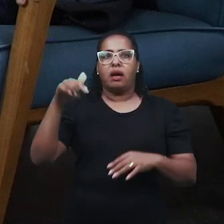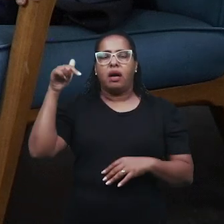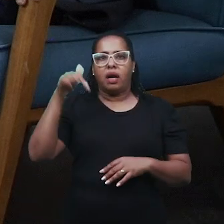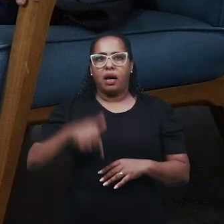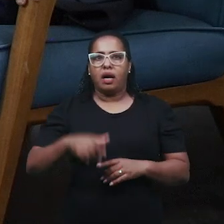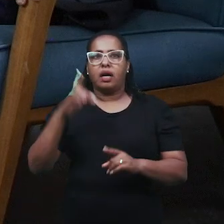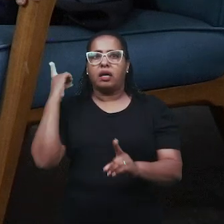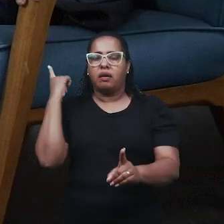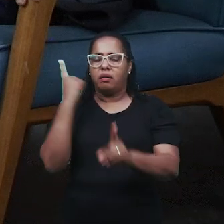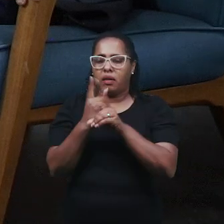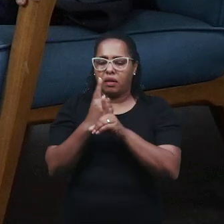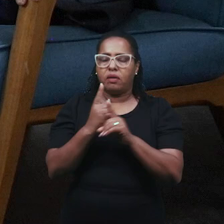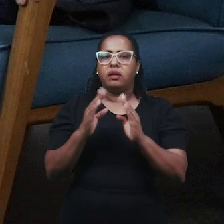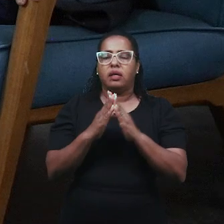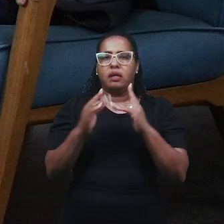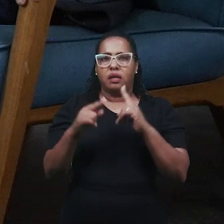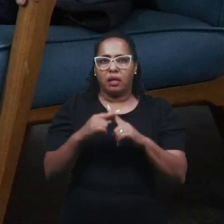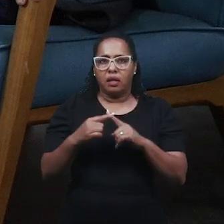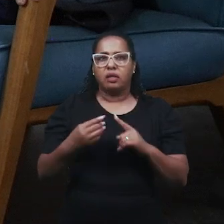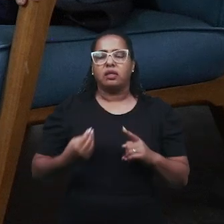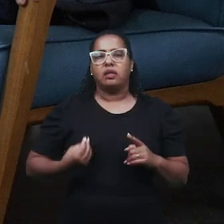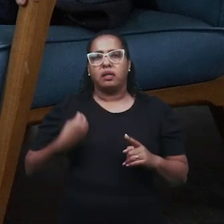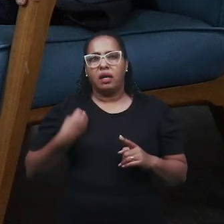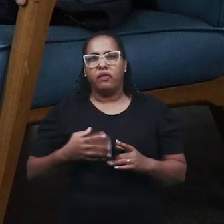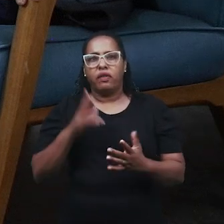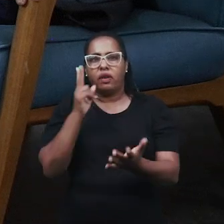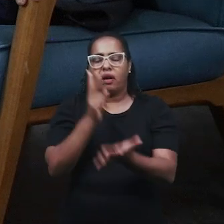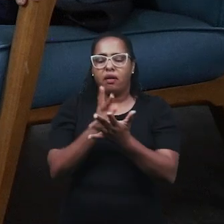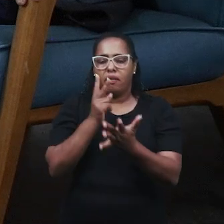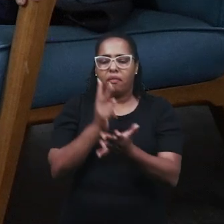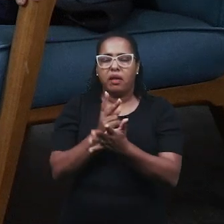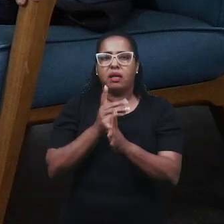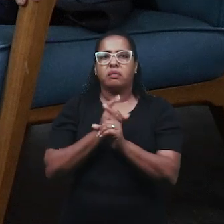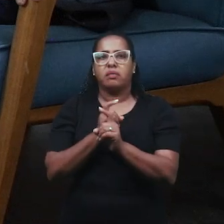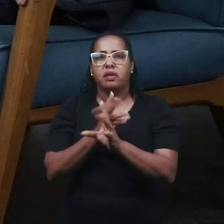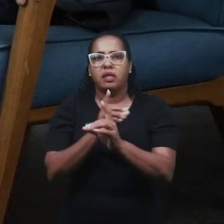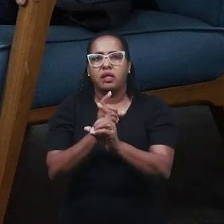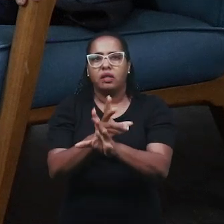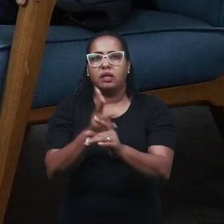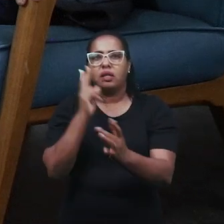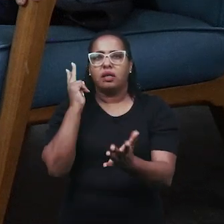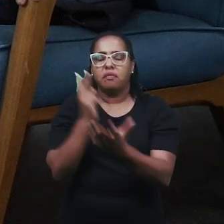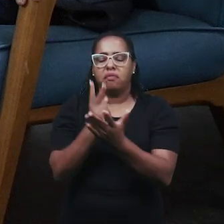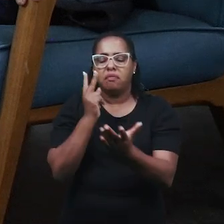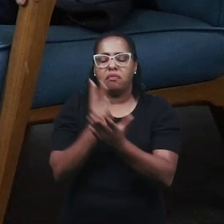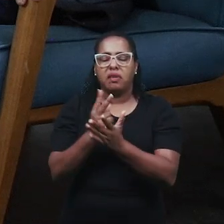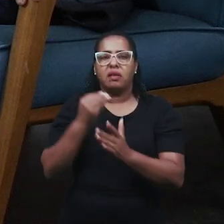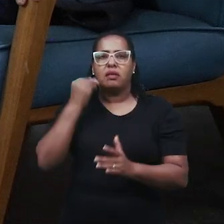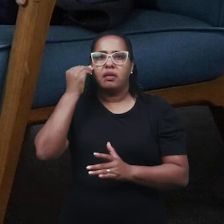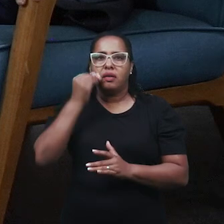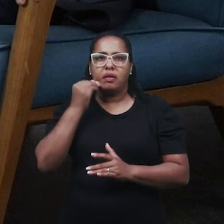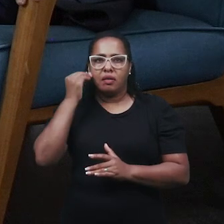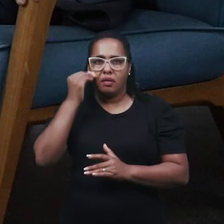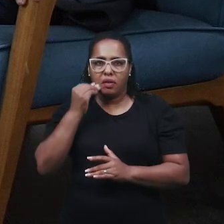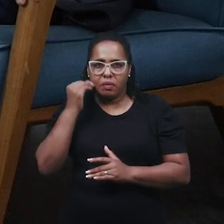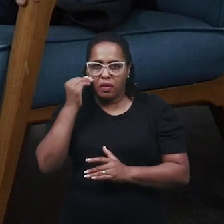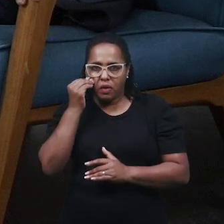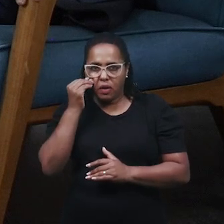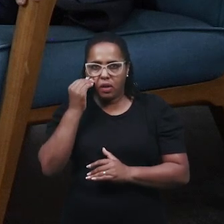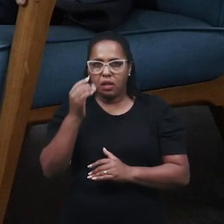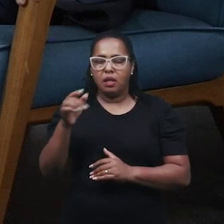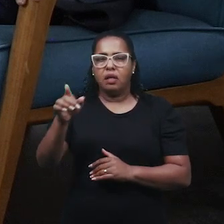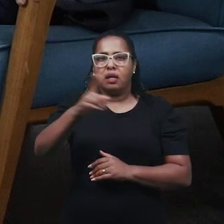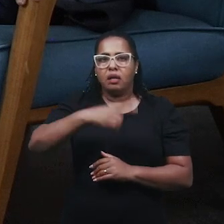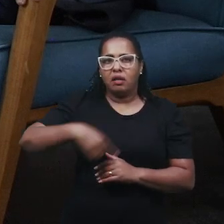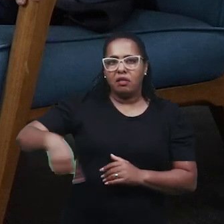eu encontrei a igreja que vive, é a mesma doutrina, é a mesma experiência, e para nós foi